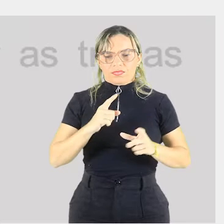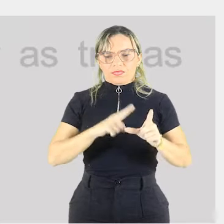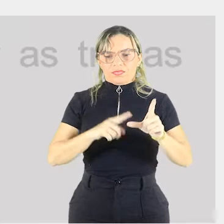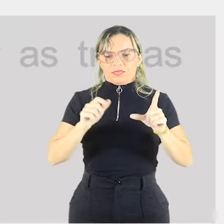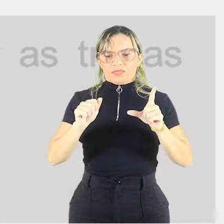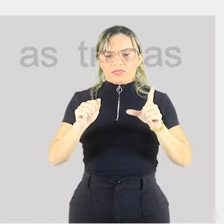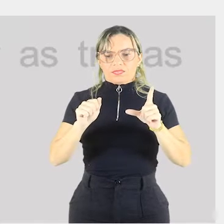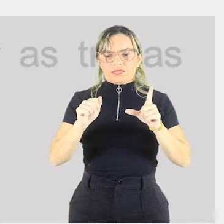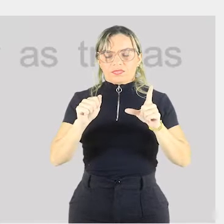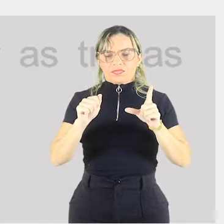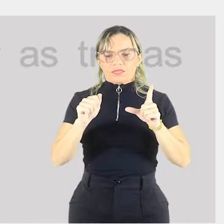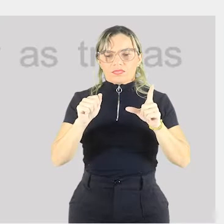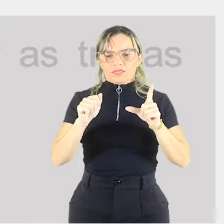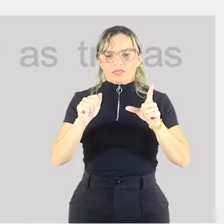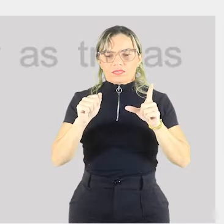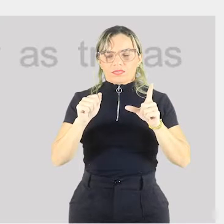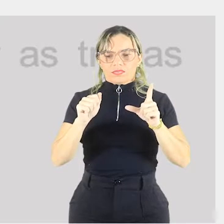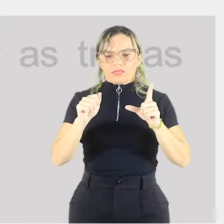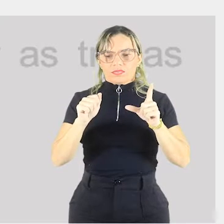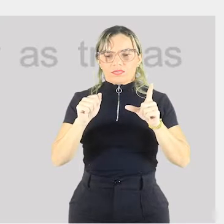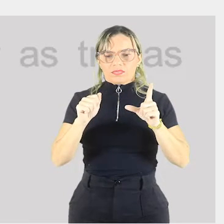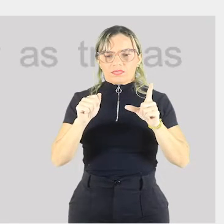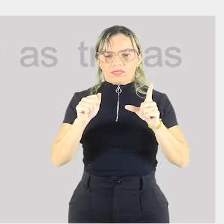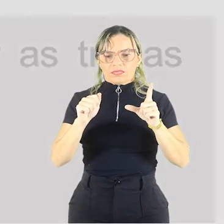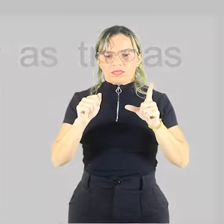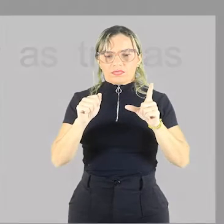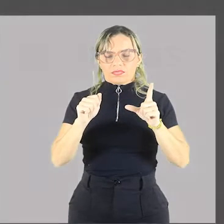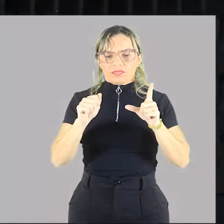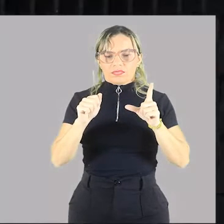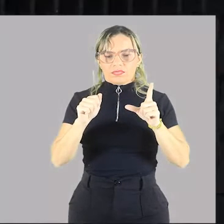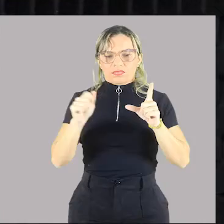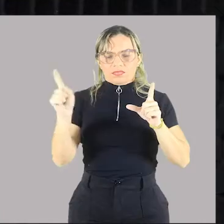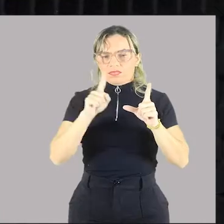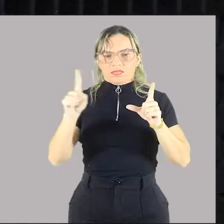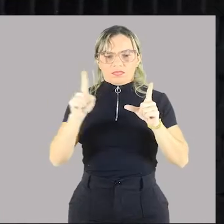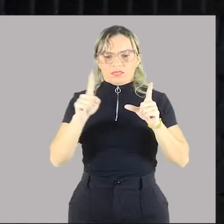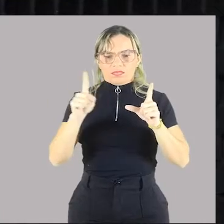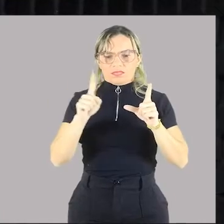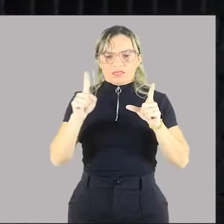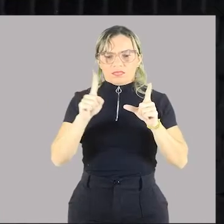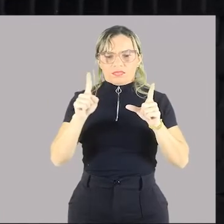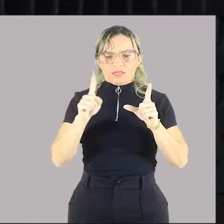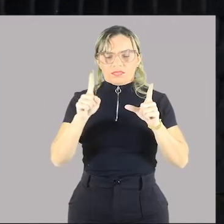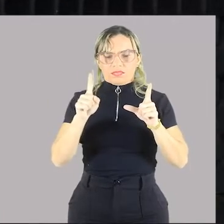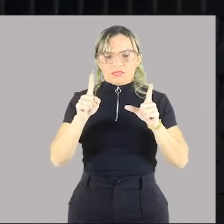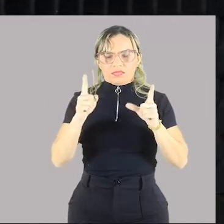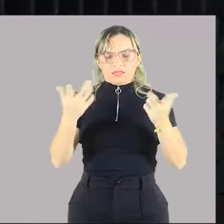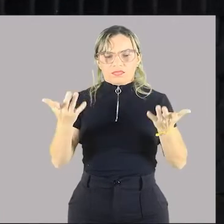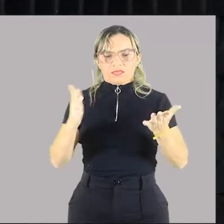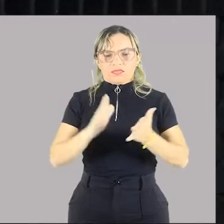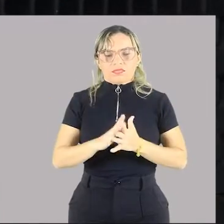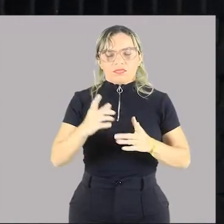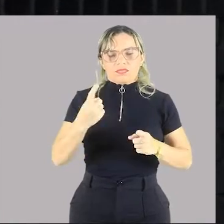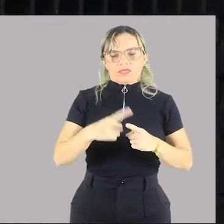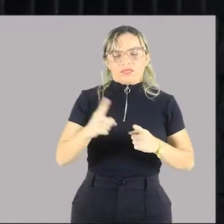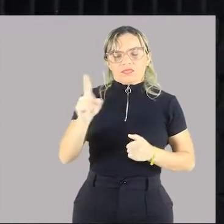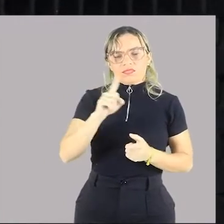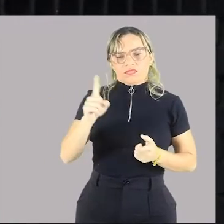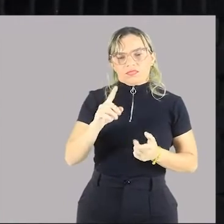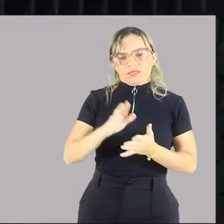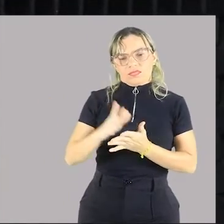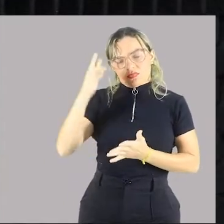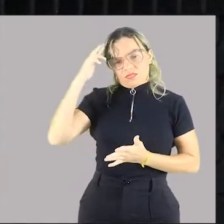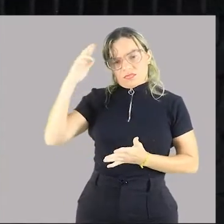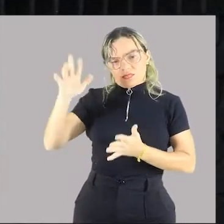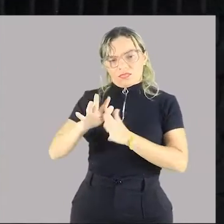produção familiar de bens para festejar as datas religiosas? Não. Até porque não é o senhor e a família